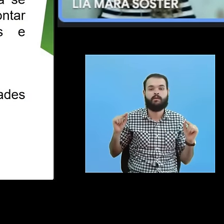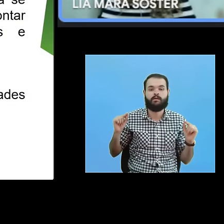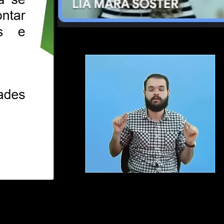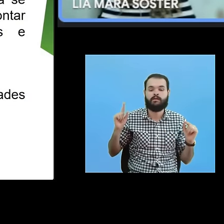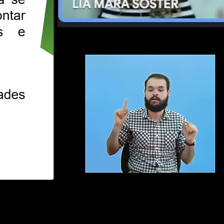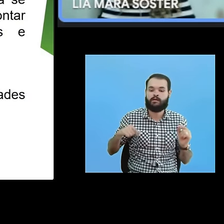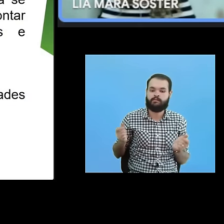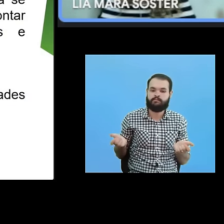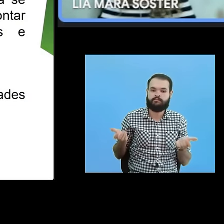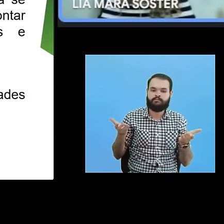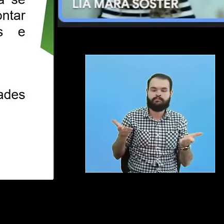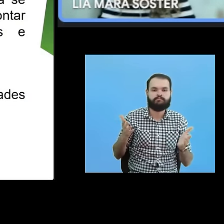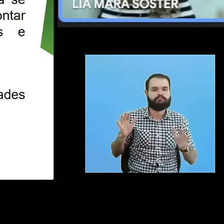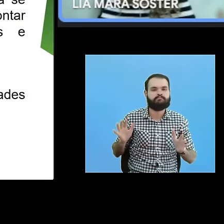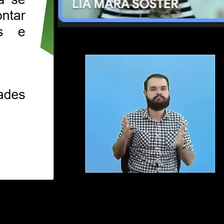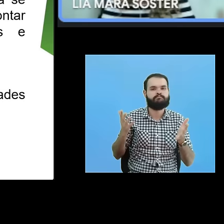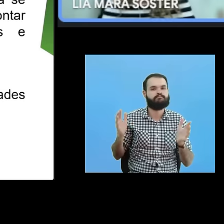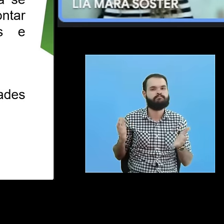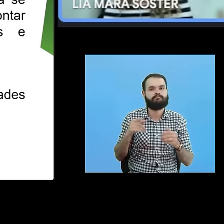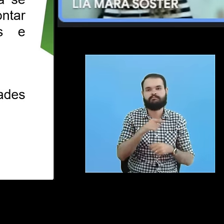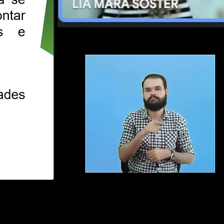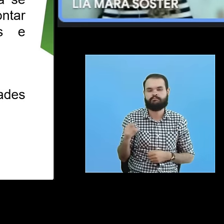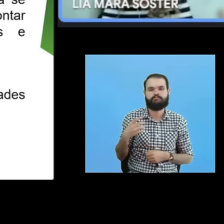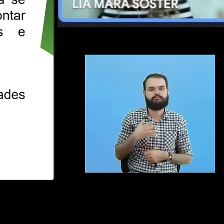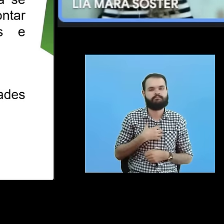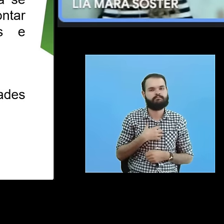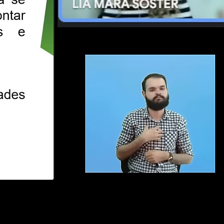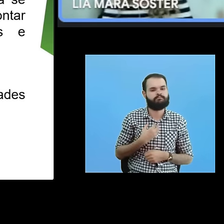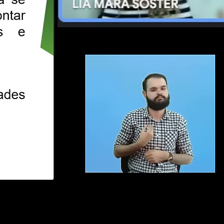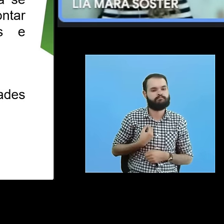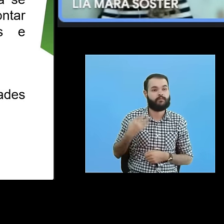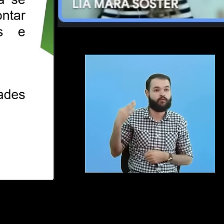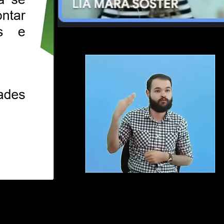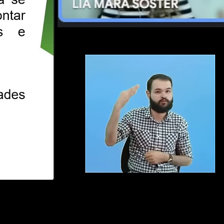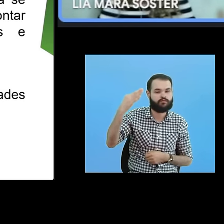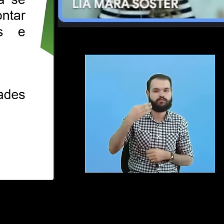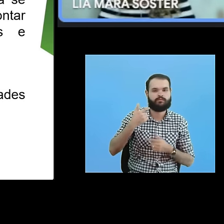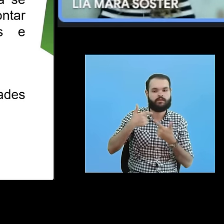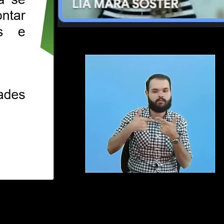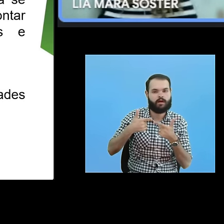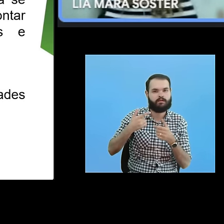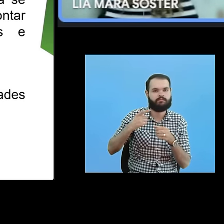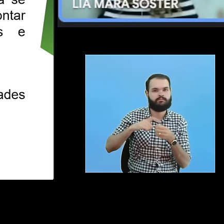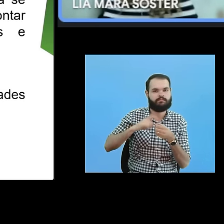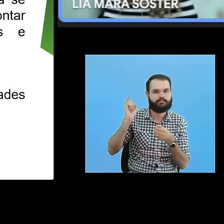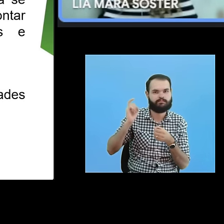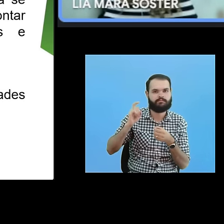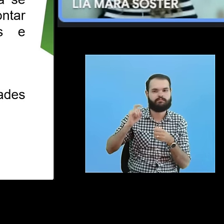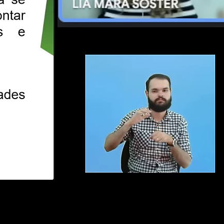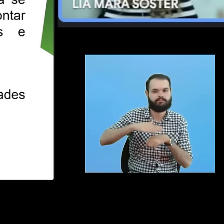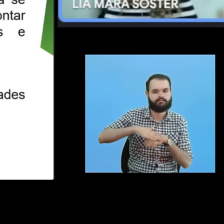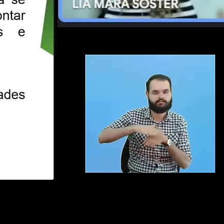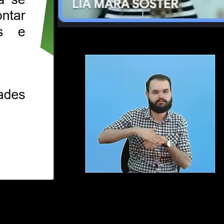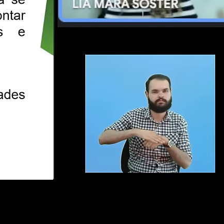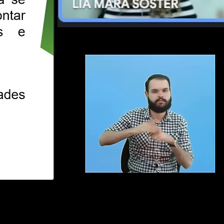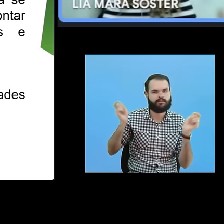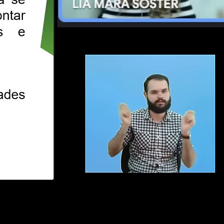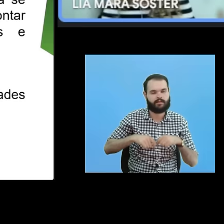servir como incentivo para que eles sejam empreendedores, autônomos, né, e possam assim